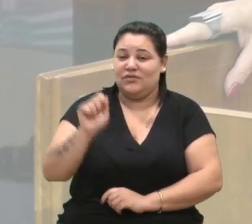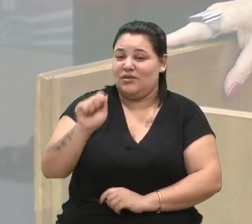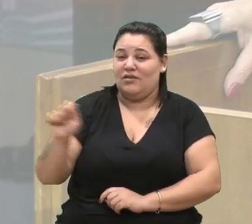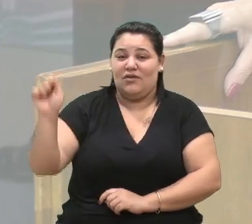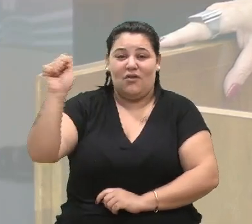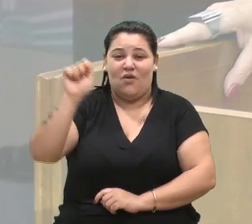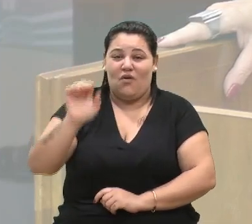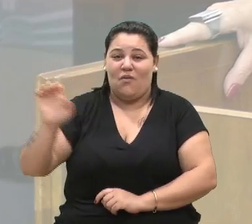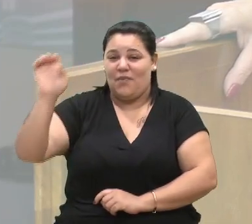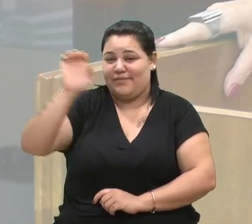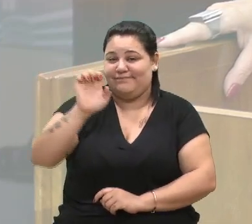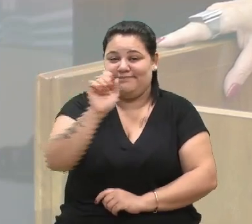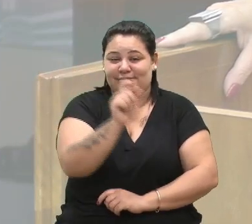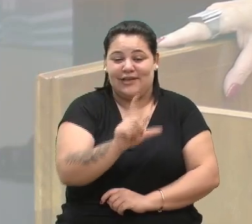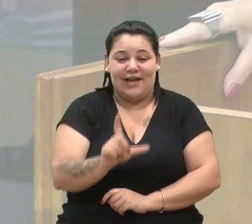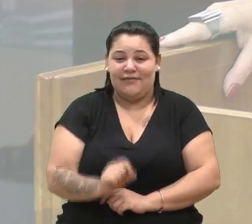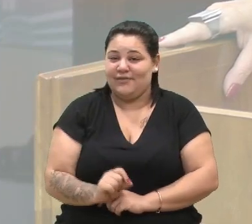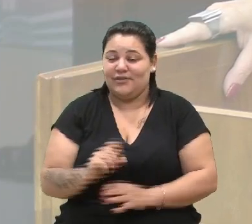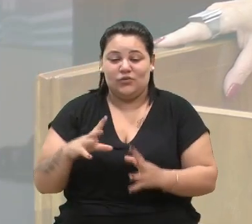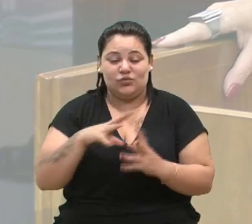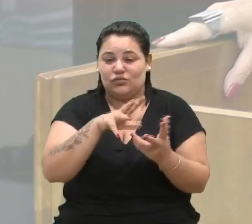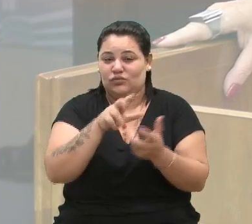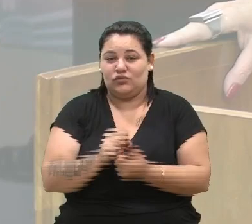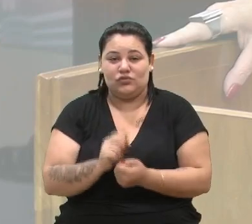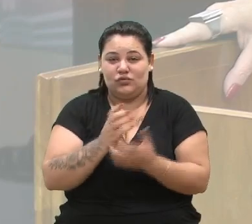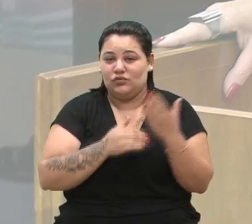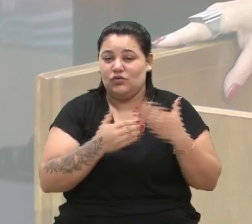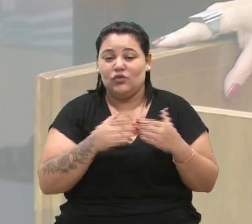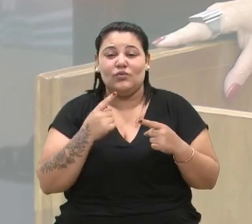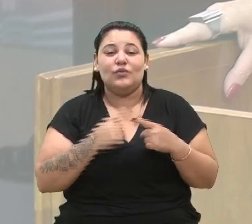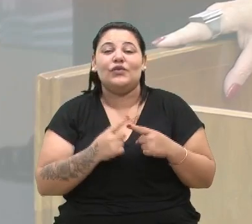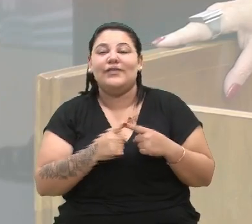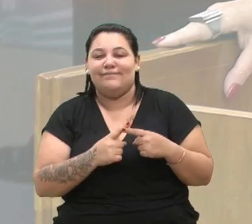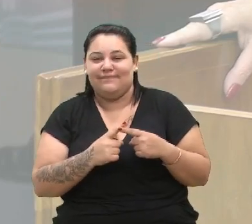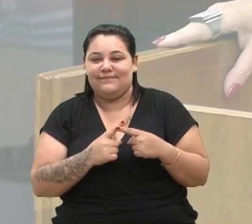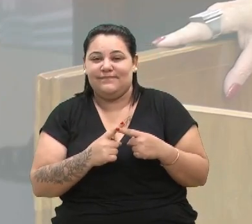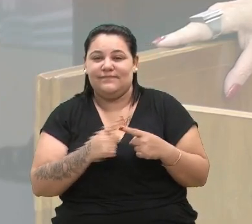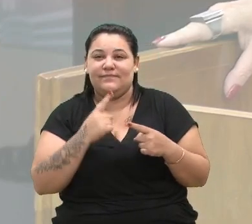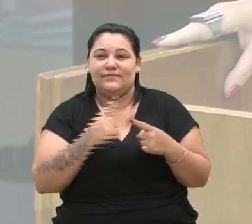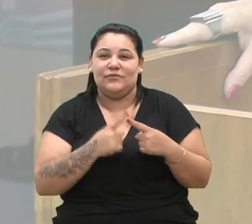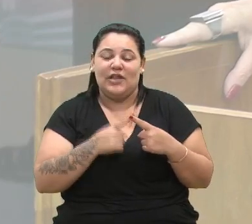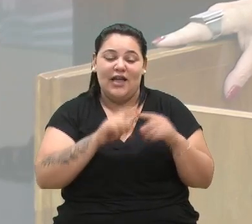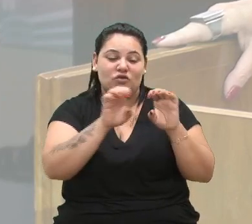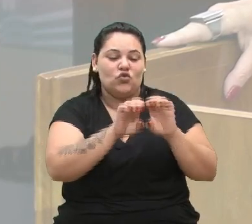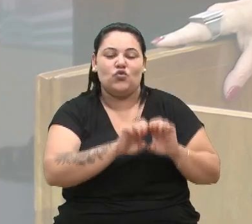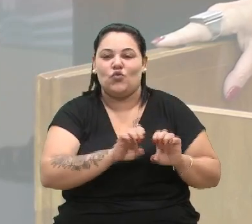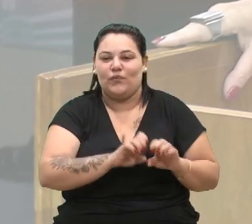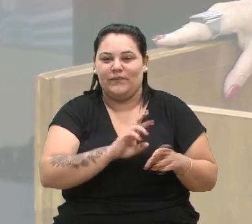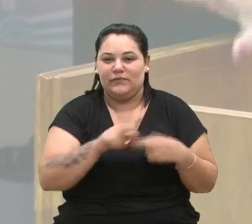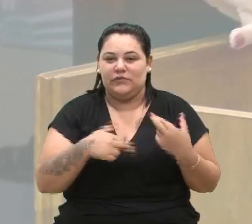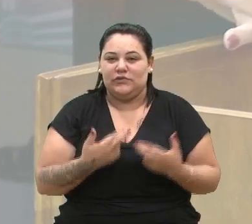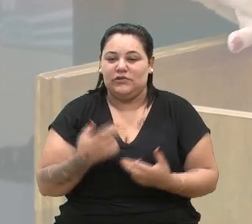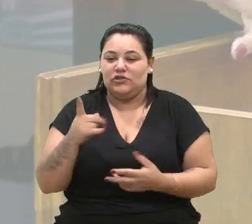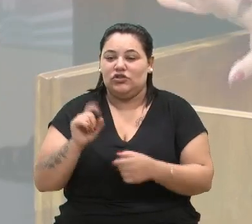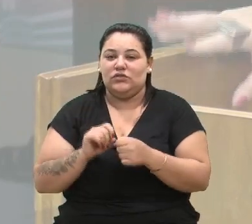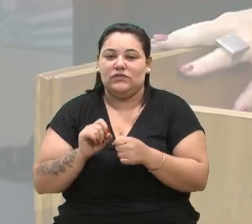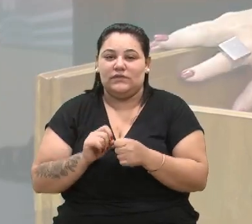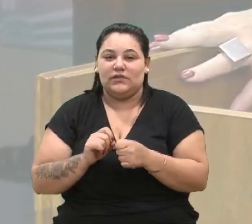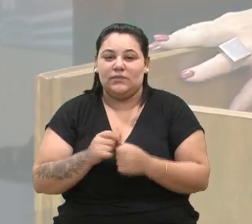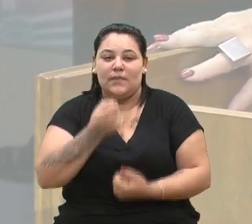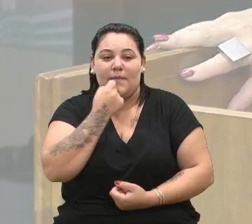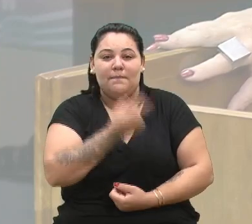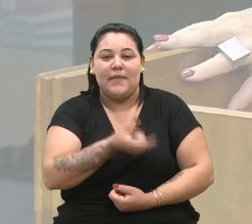e infelizmente é no mundo. Porque é uma questão de estrutura. Quando a gente faz uma piadinha